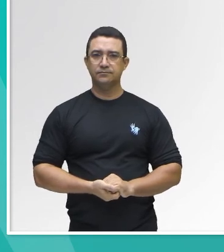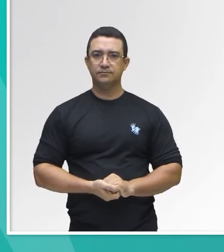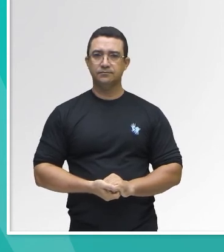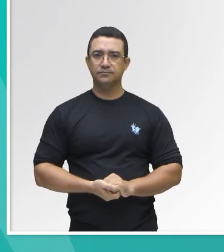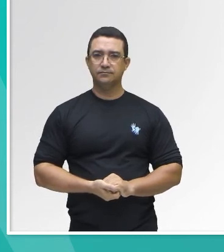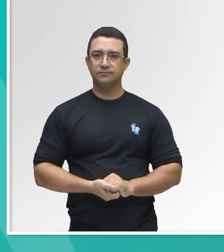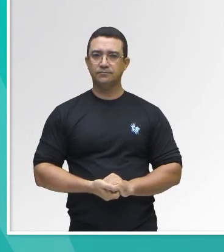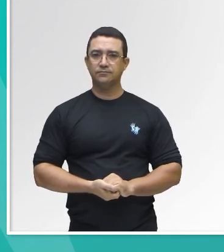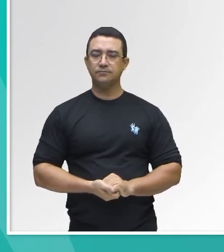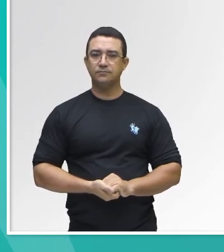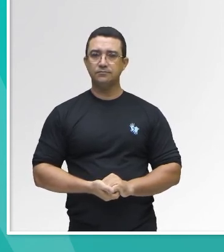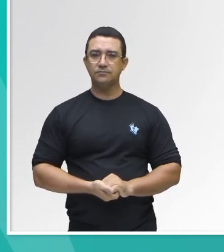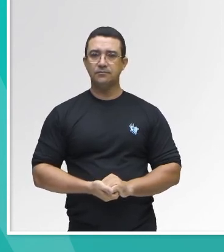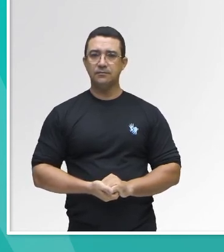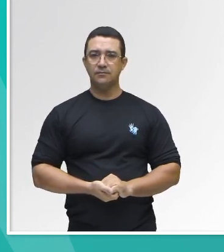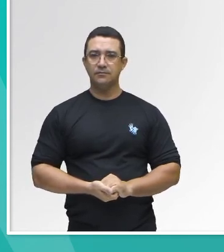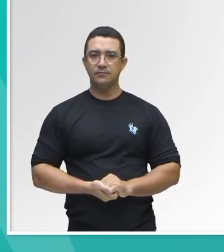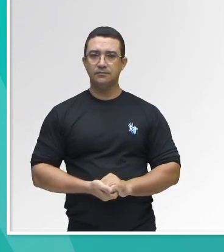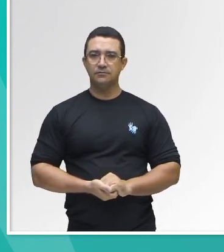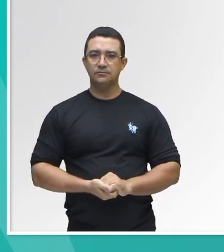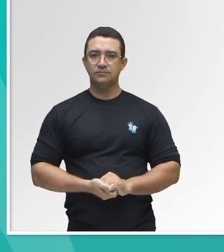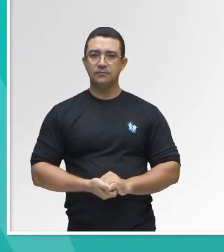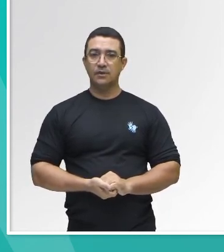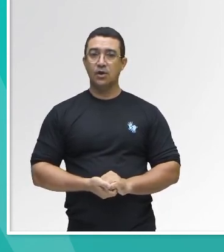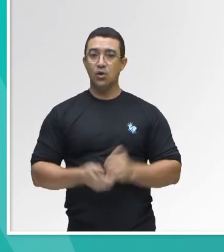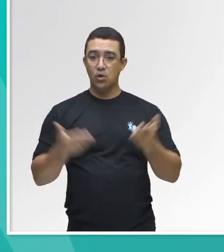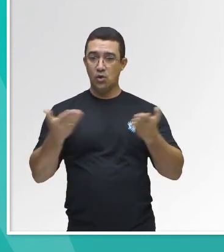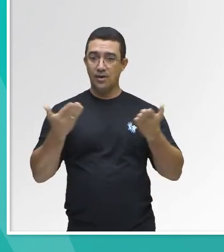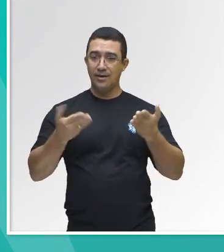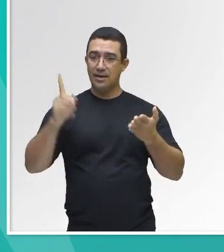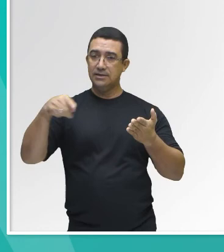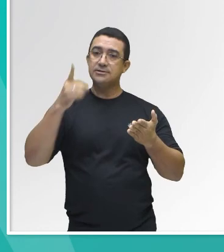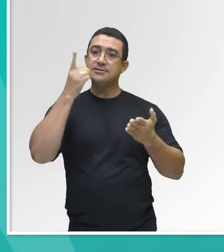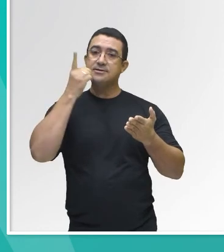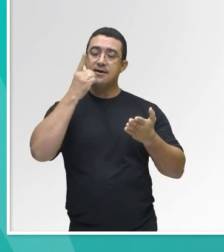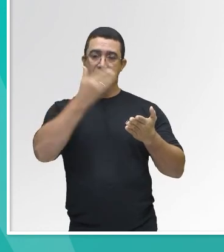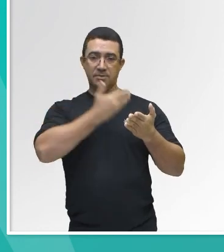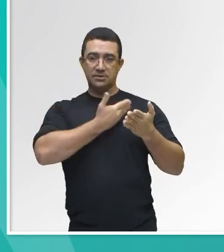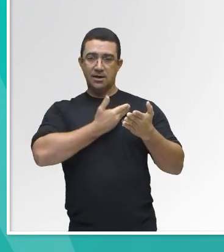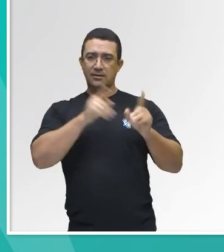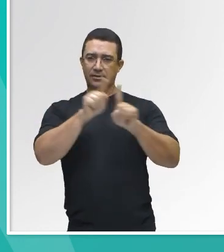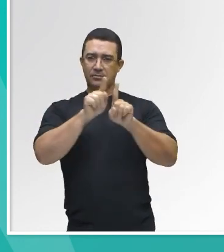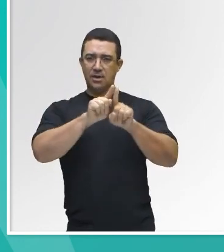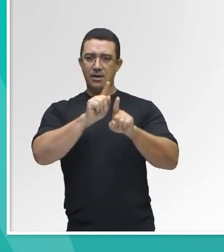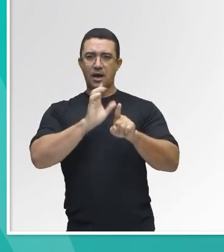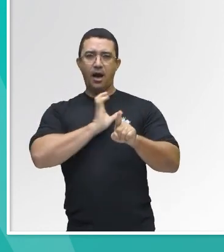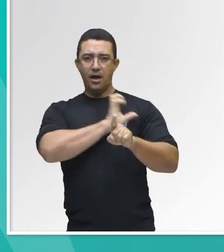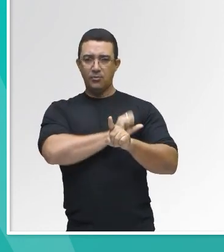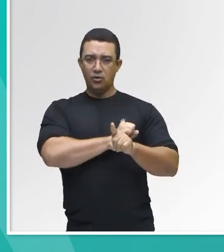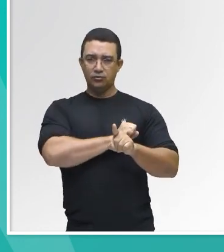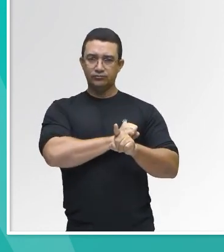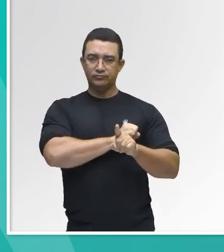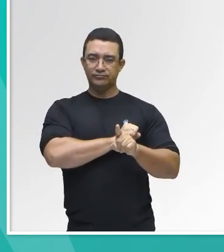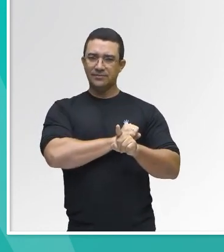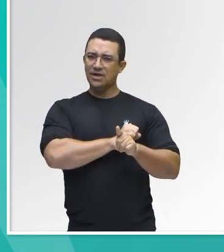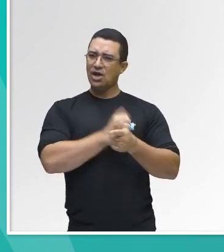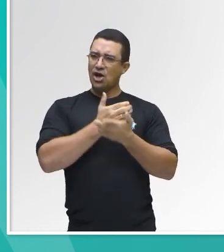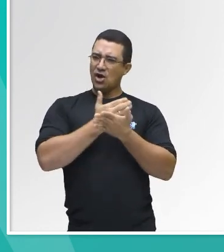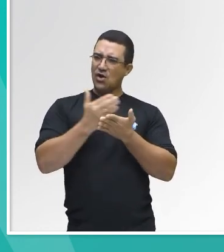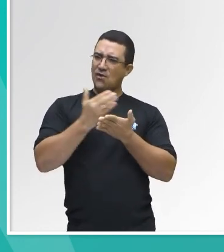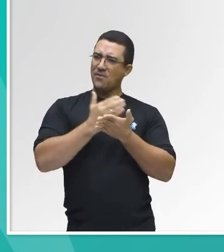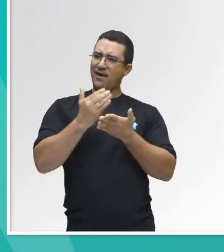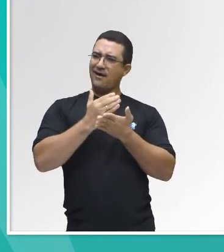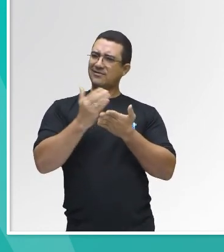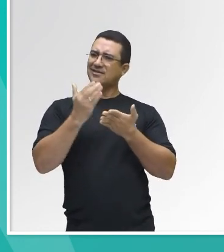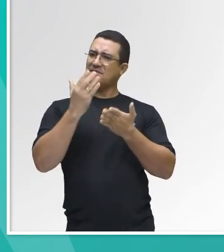No início, hoy es el dia de la amistad y del amor, né? Começa romantizando, hoje é o